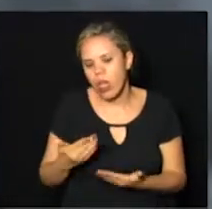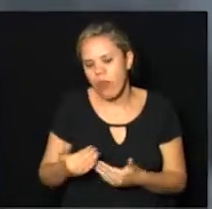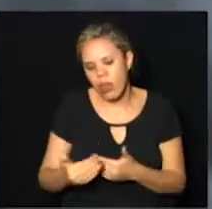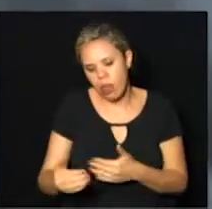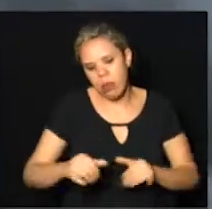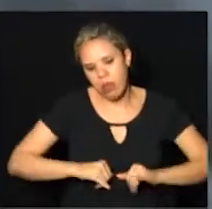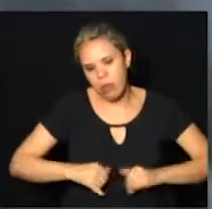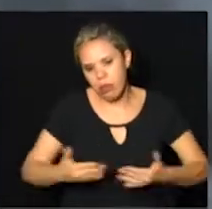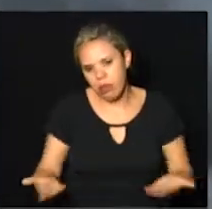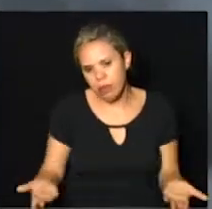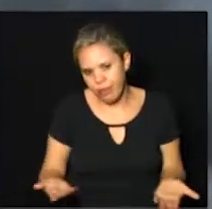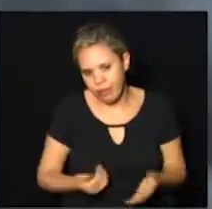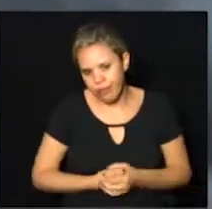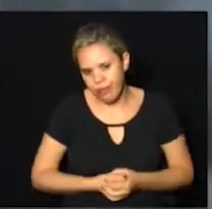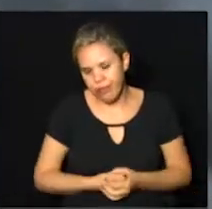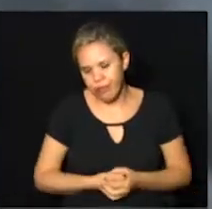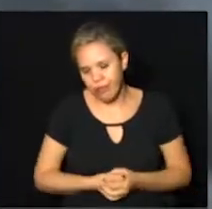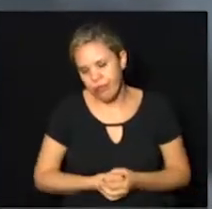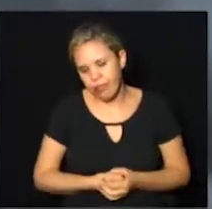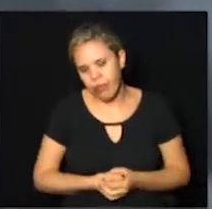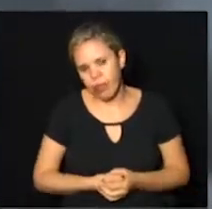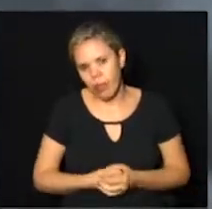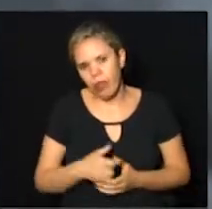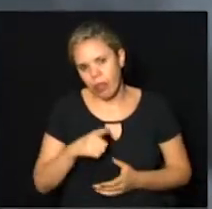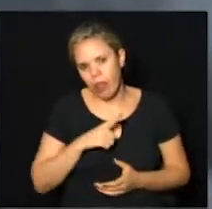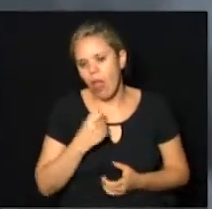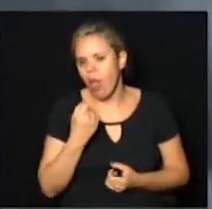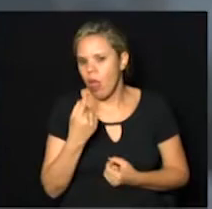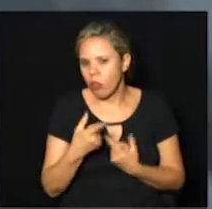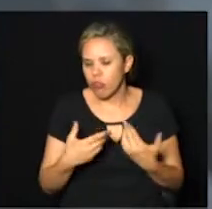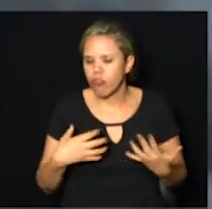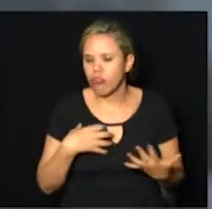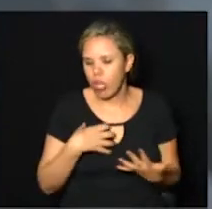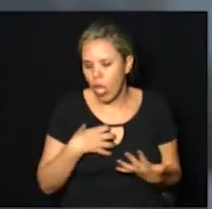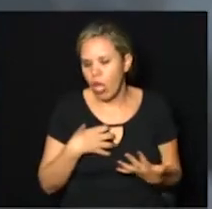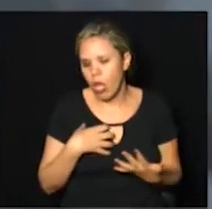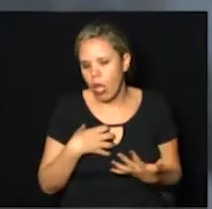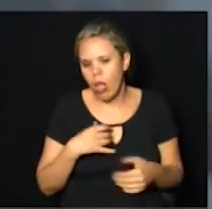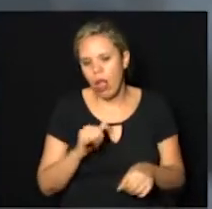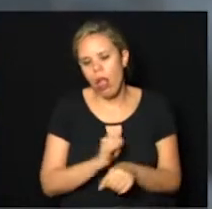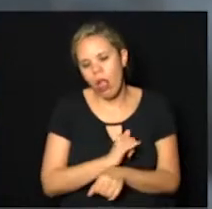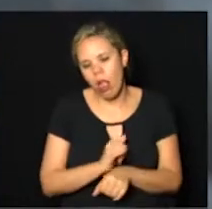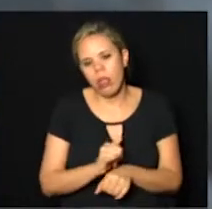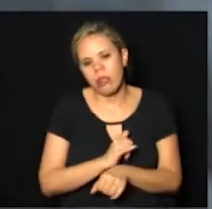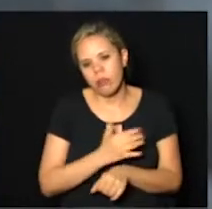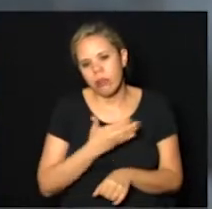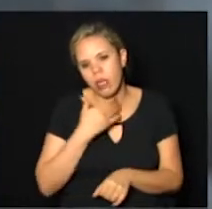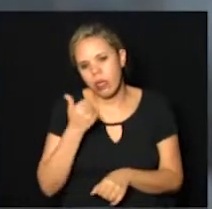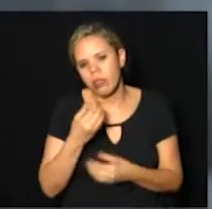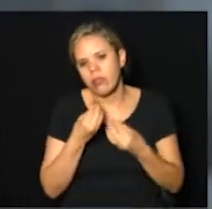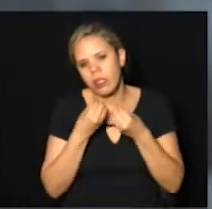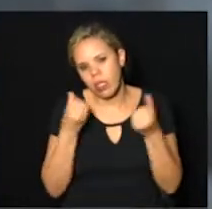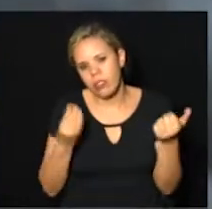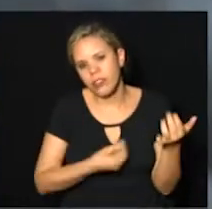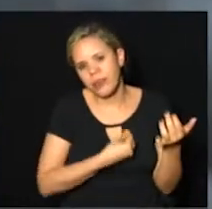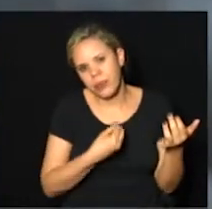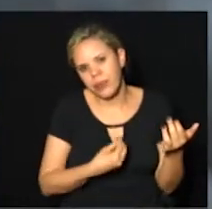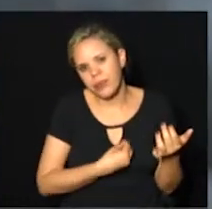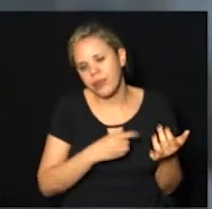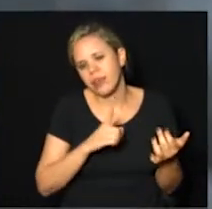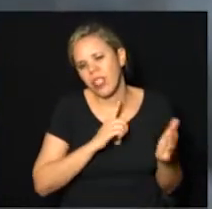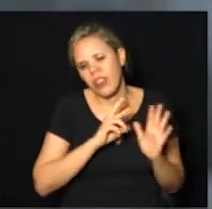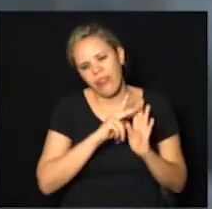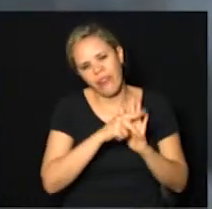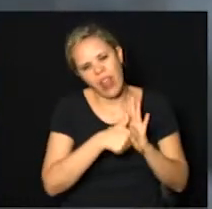passar por isso. Mas a gente tem maneira de passar por isso com melhor qualidade de vida. Então,